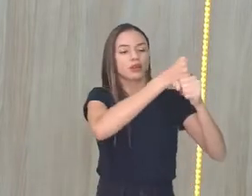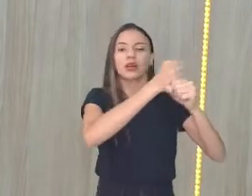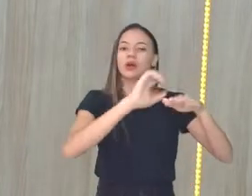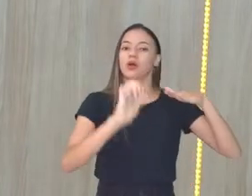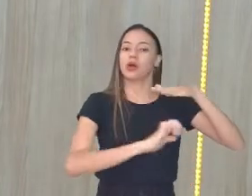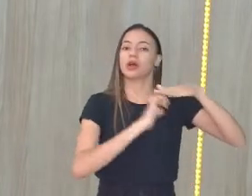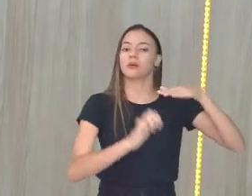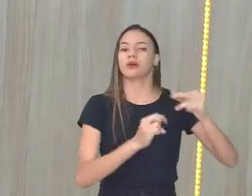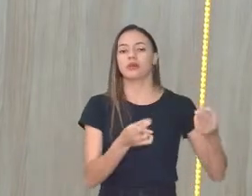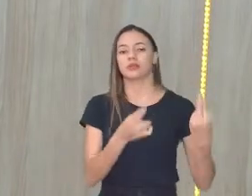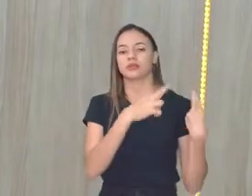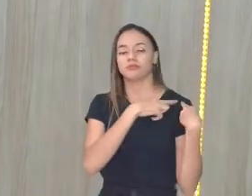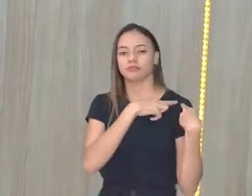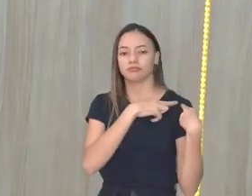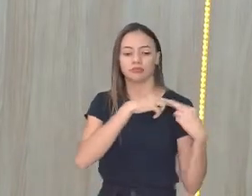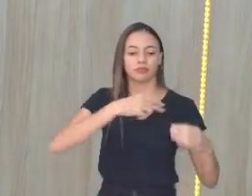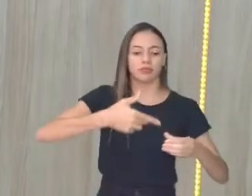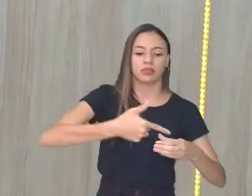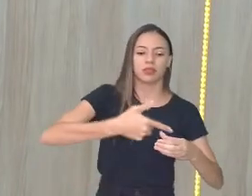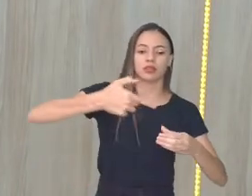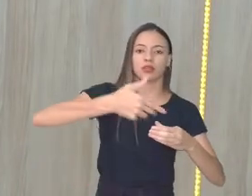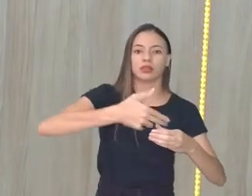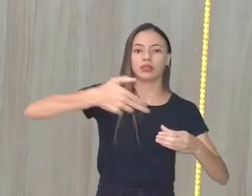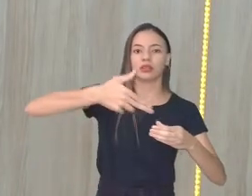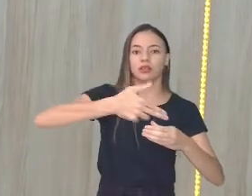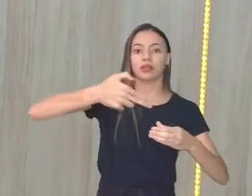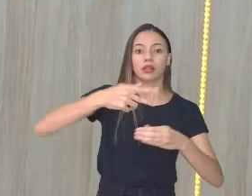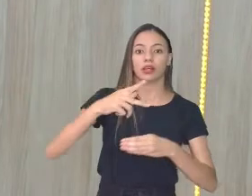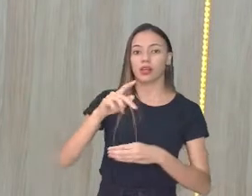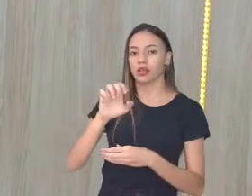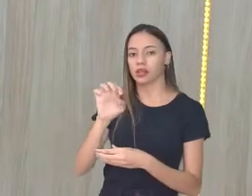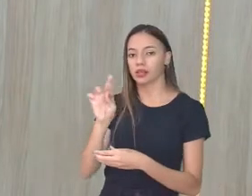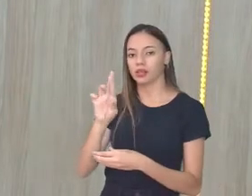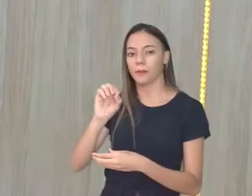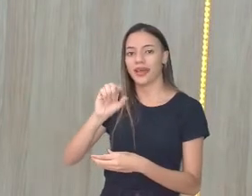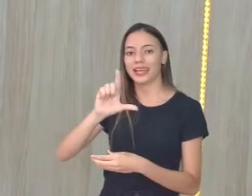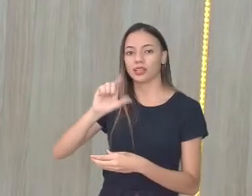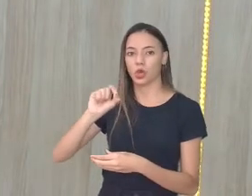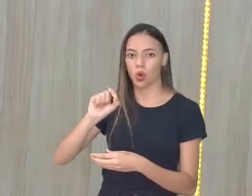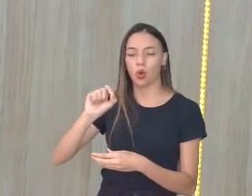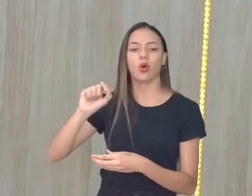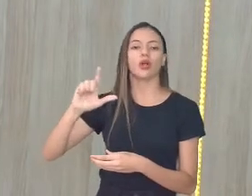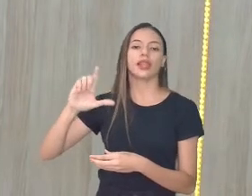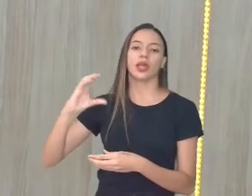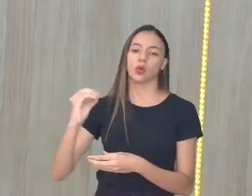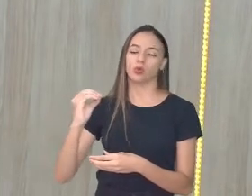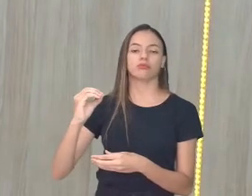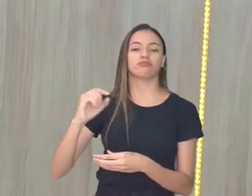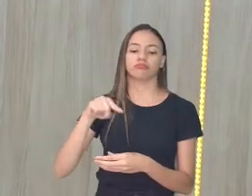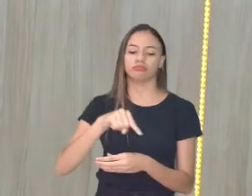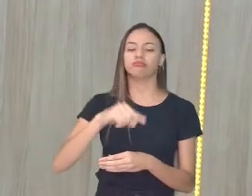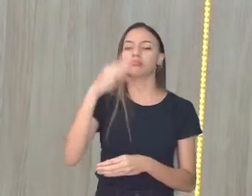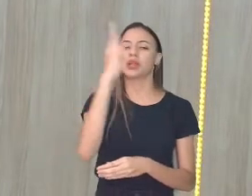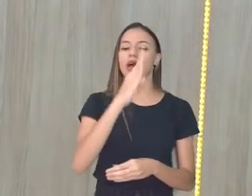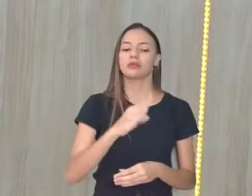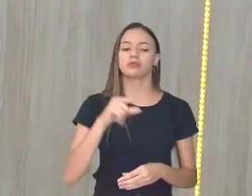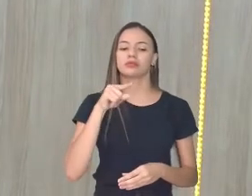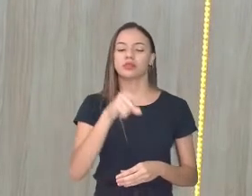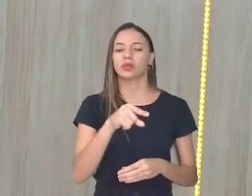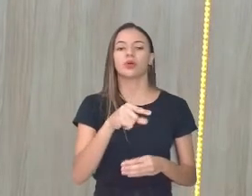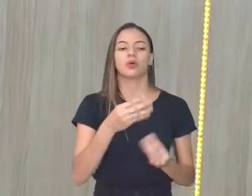ficasse responsável pela extração do petróleo, visando trazer para o Brasil a questão